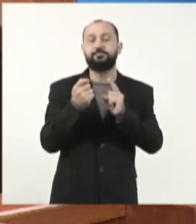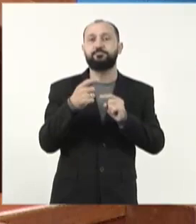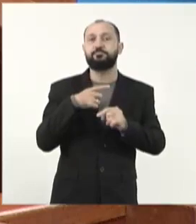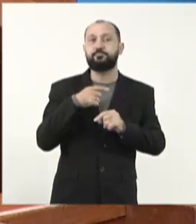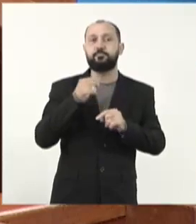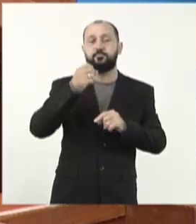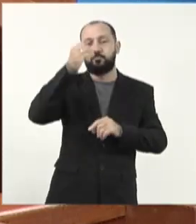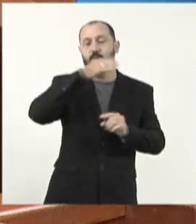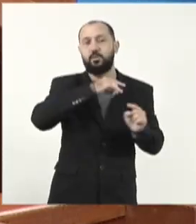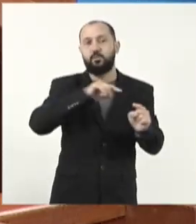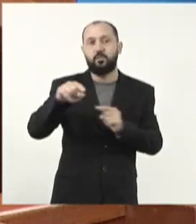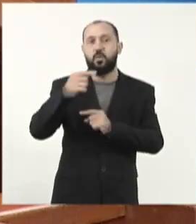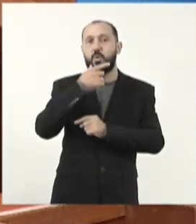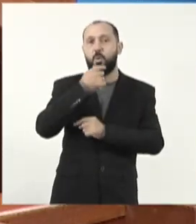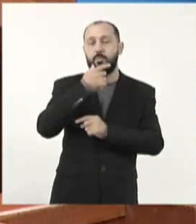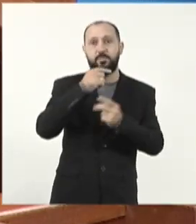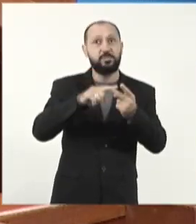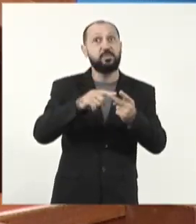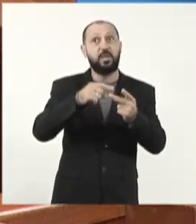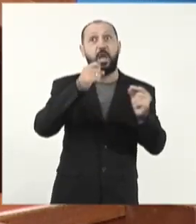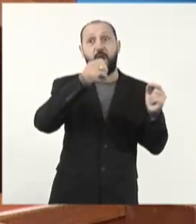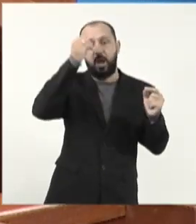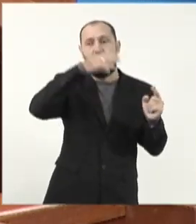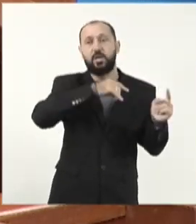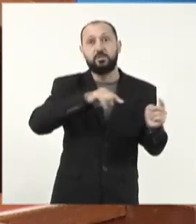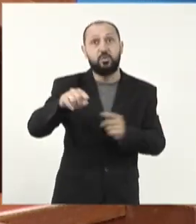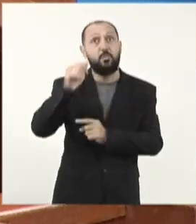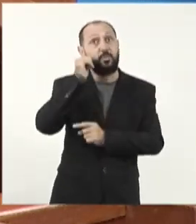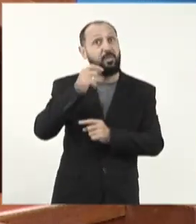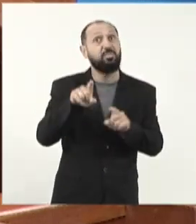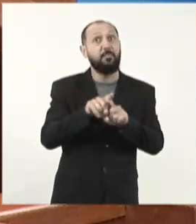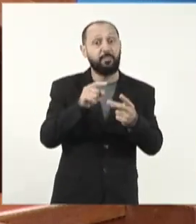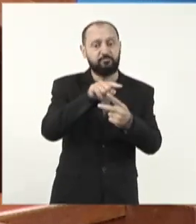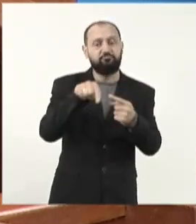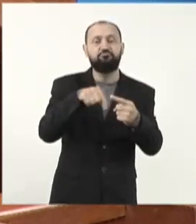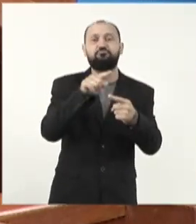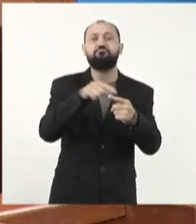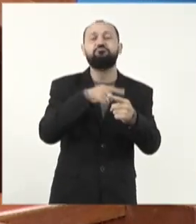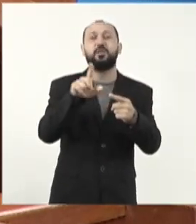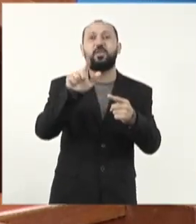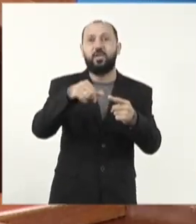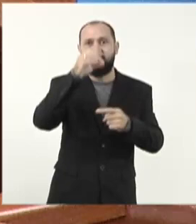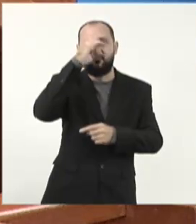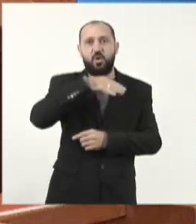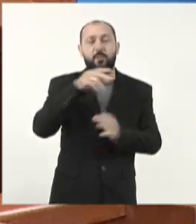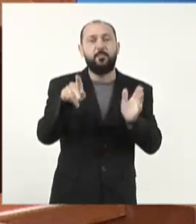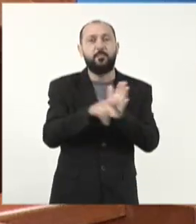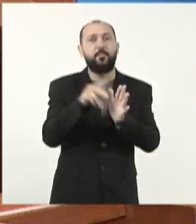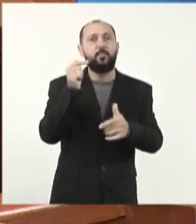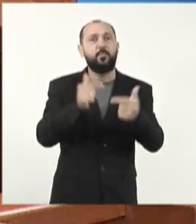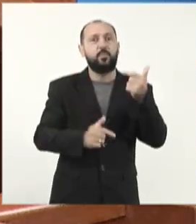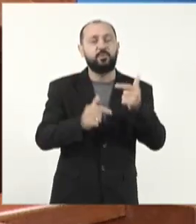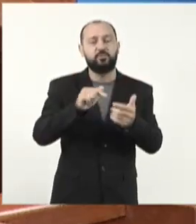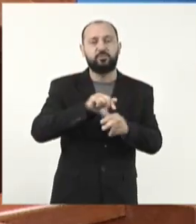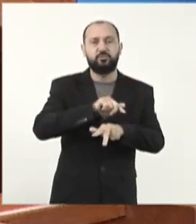tem agressores homens e agressoras mulheres, que são verdadeiros atos de violência política